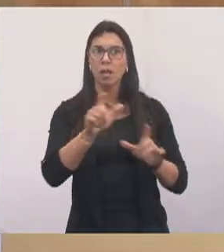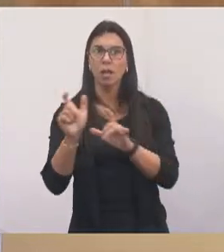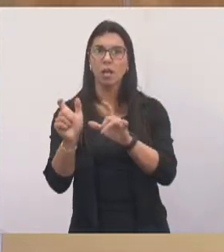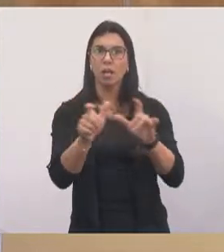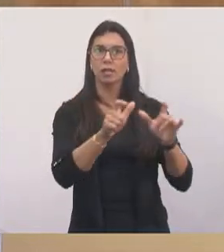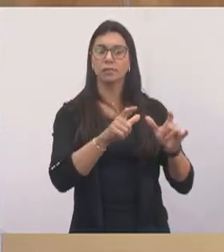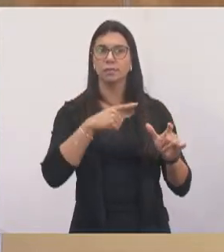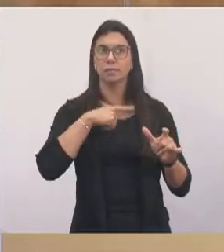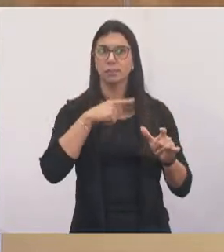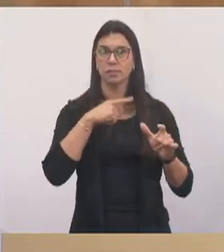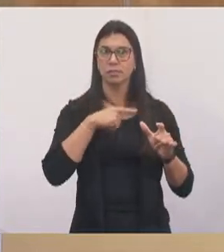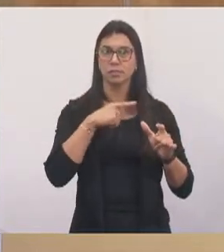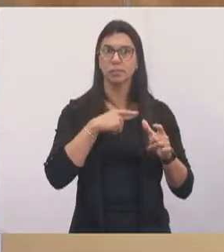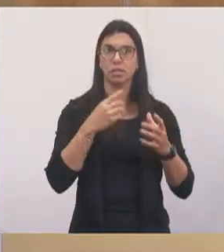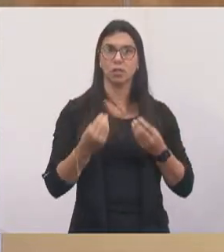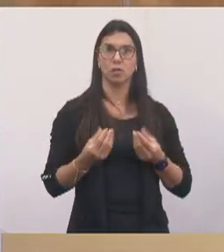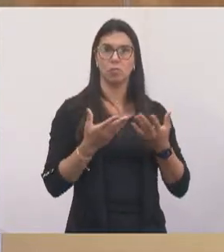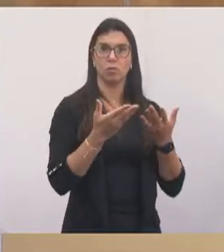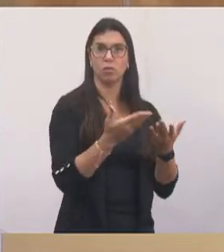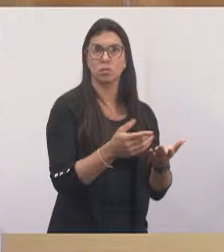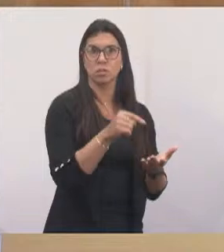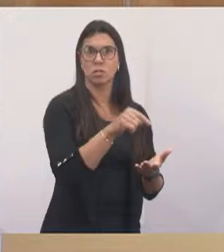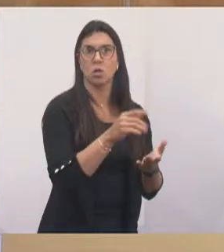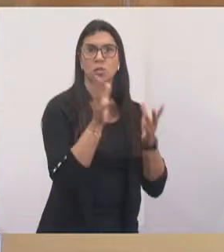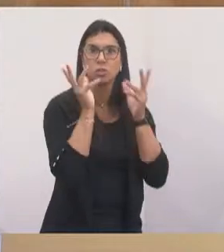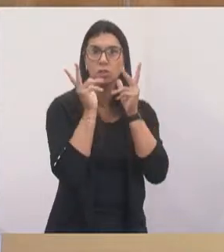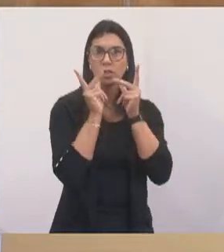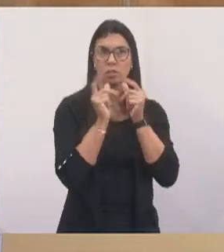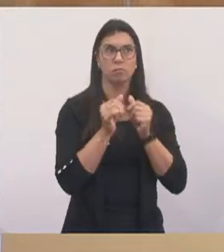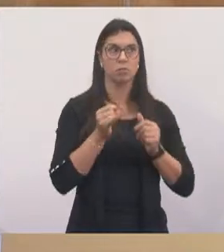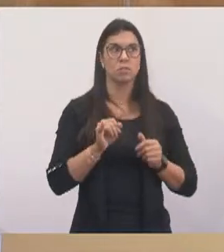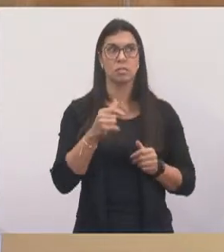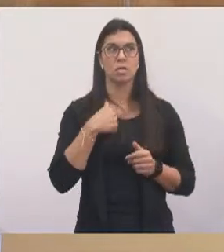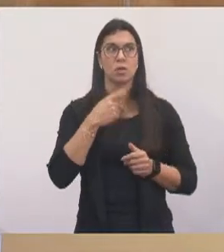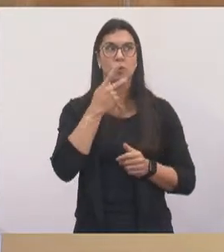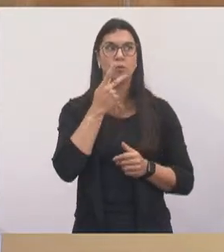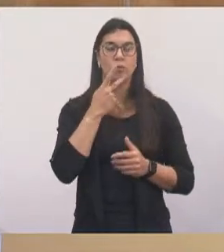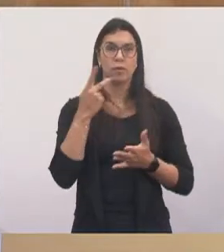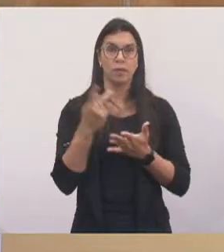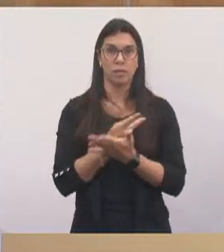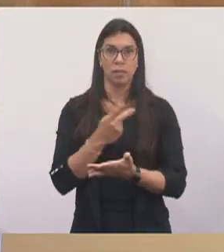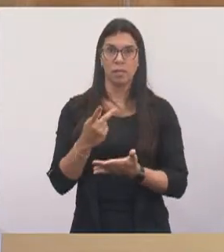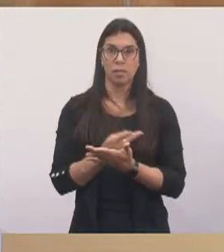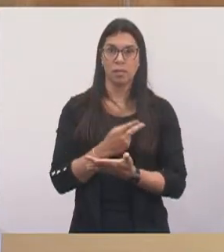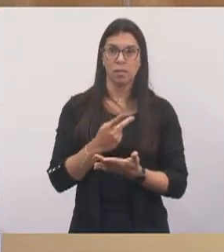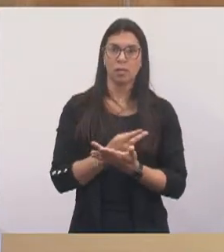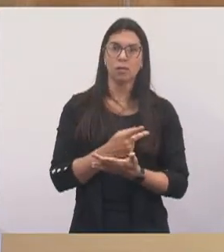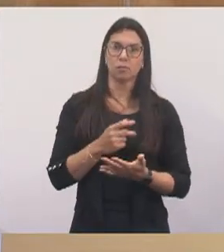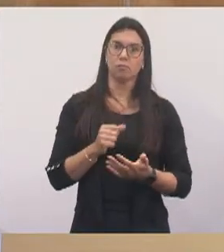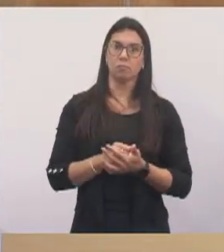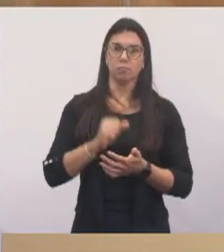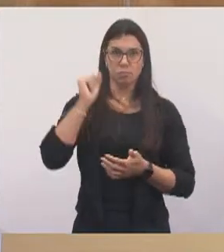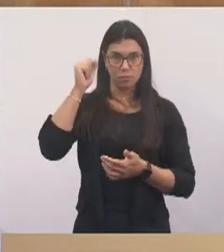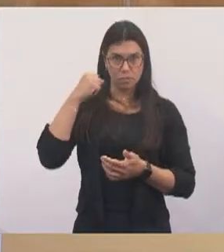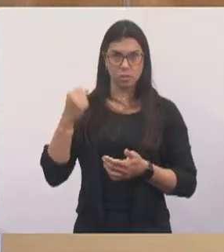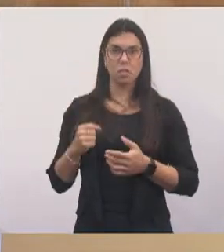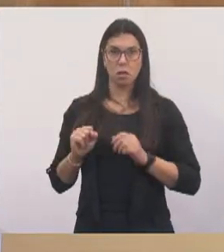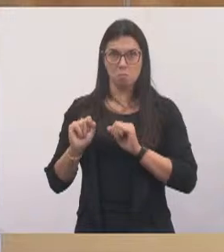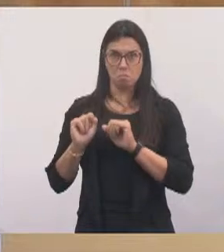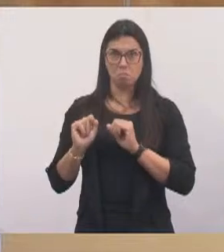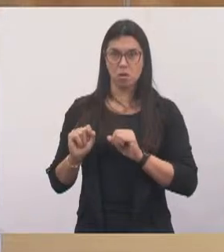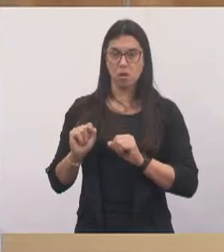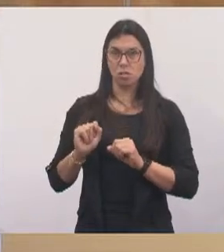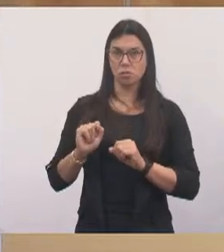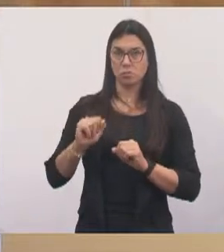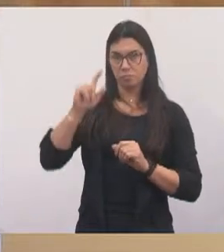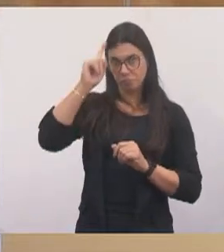de animal, se eu estiver aqui falando alguma coisa que não compete ao projeto, a autora do projeto quiser me interromper